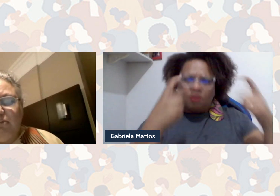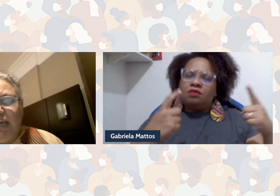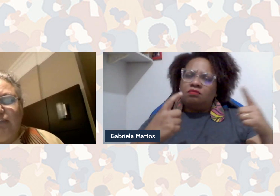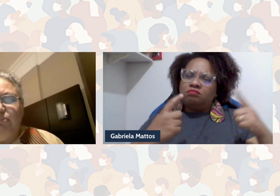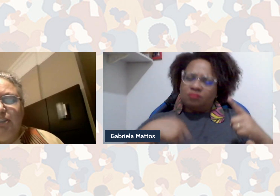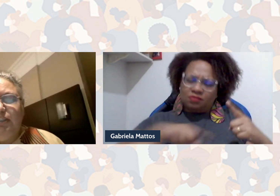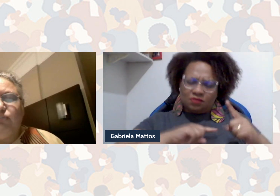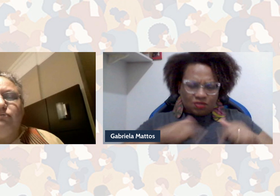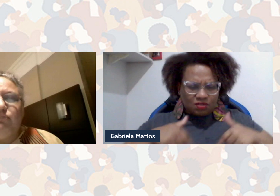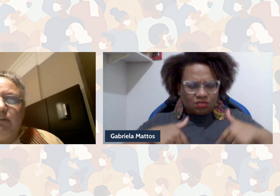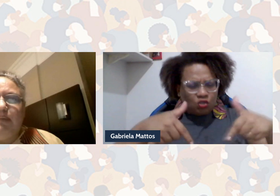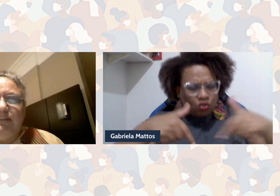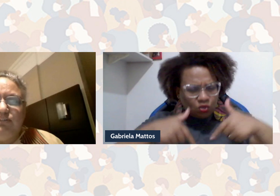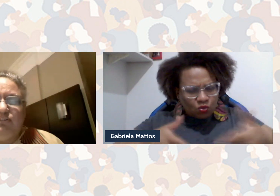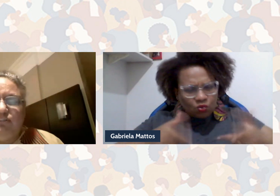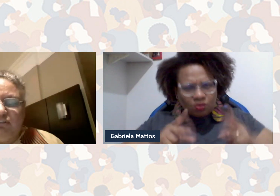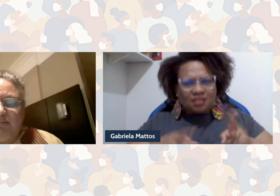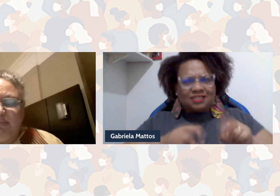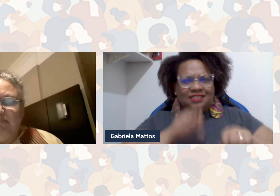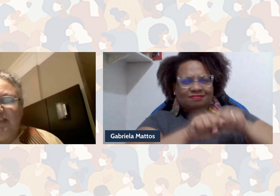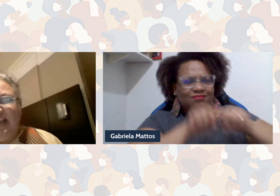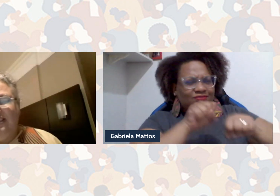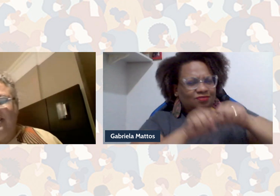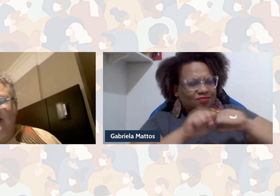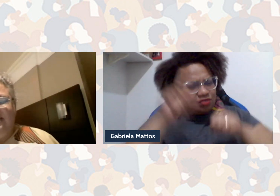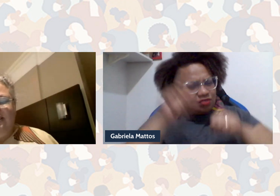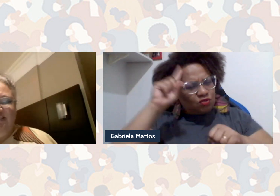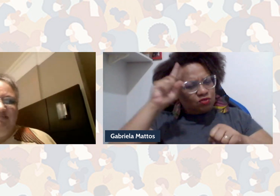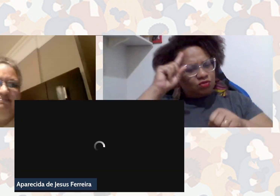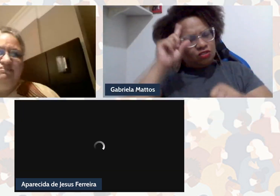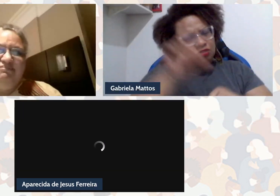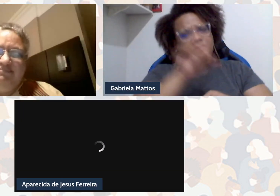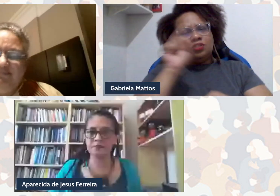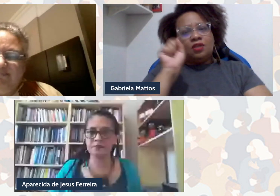destrói mulheres e meninas um dia pare de existir. Obrigada, gente.